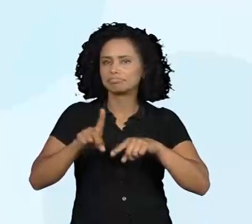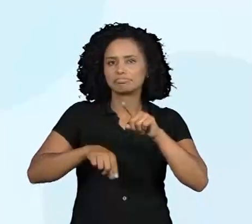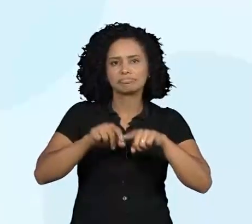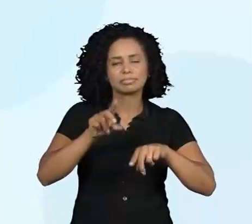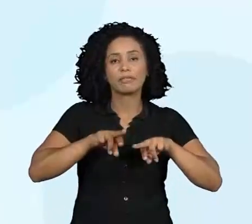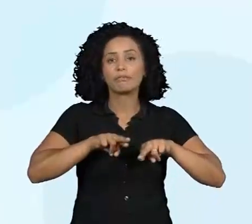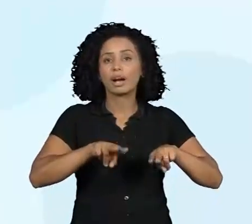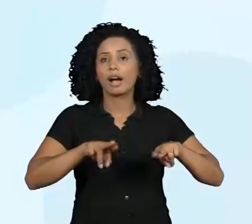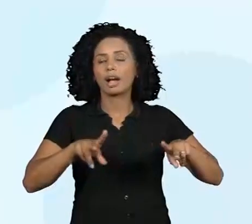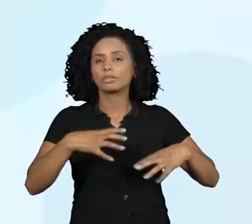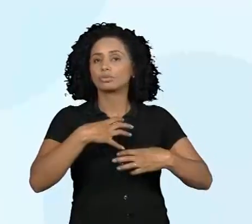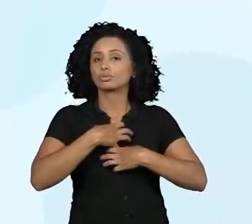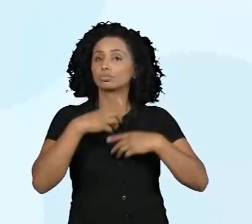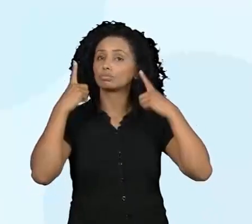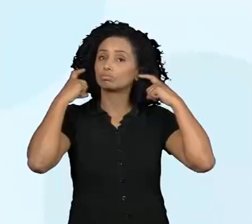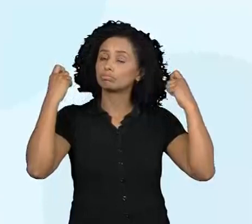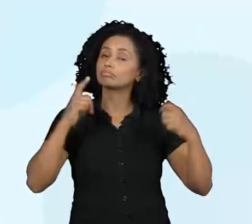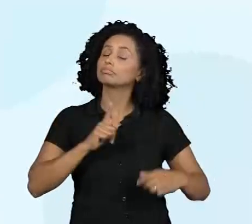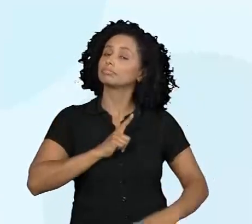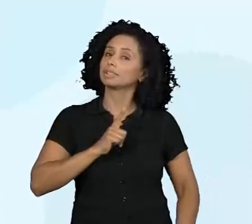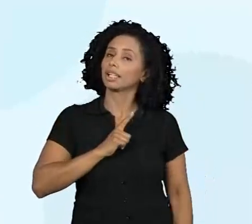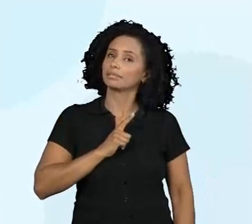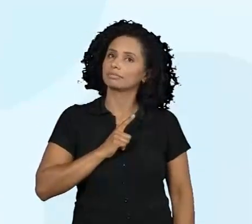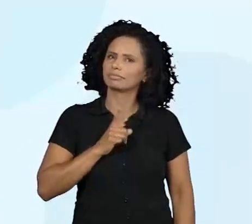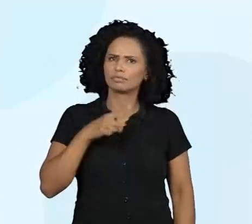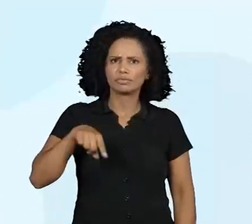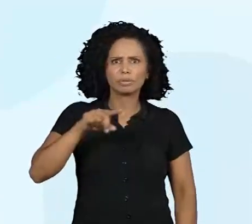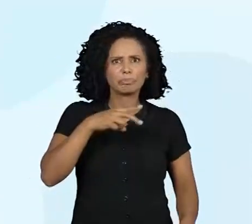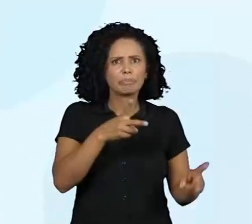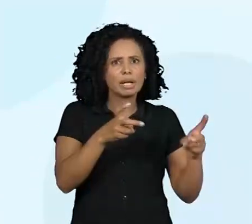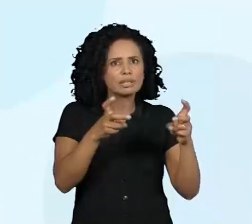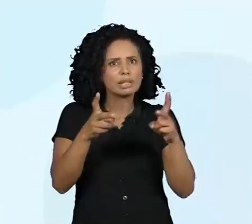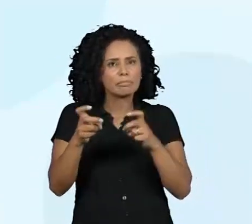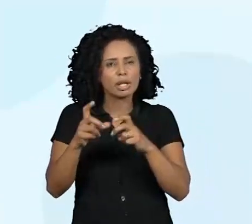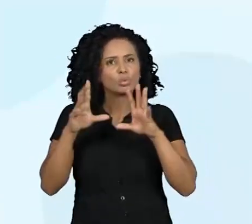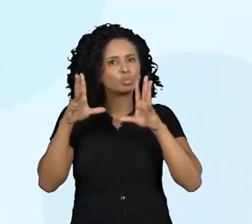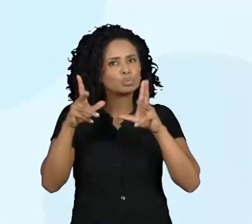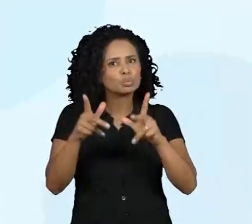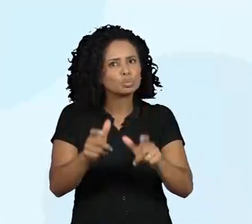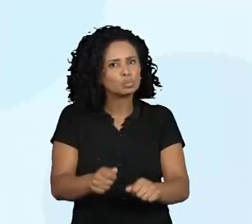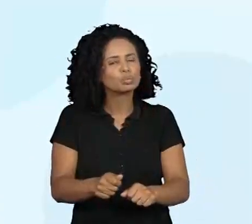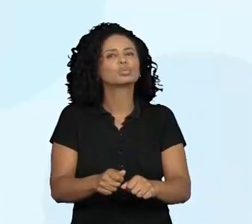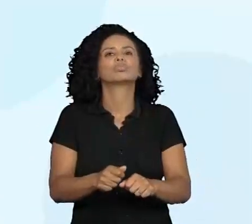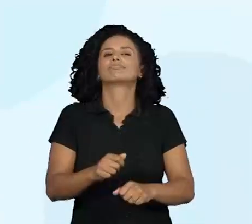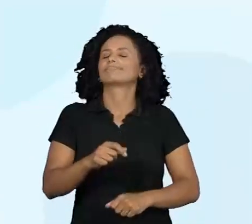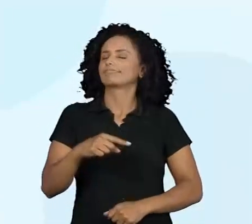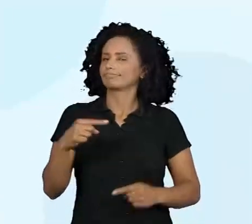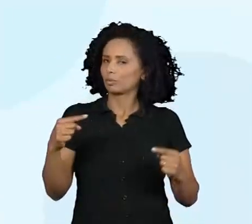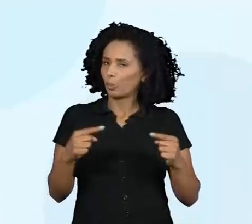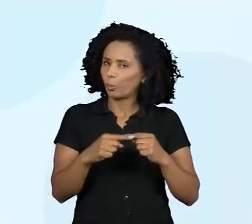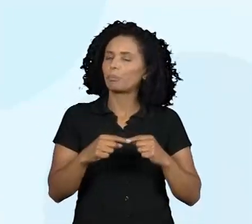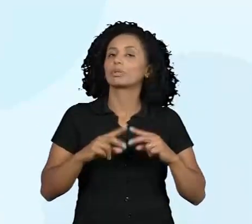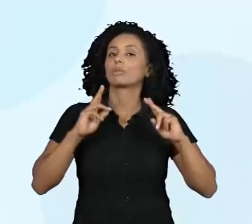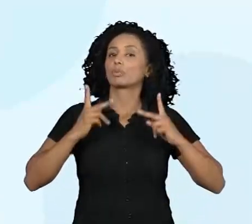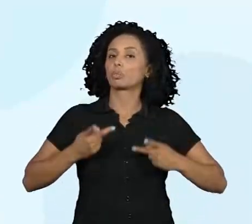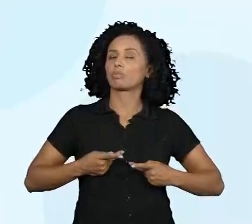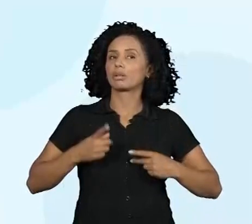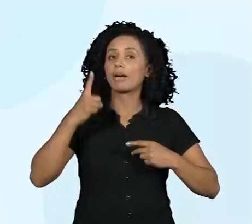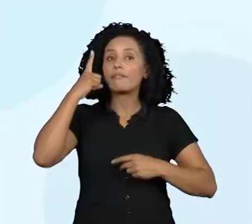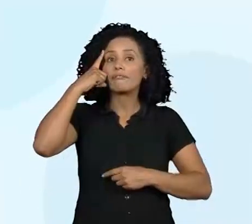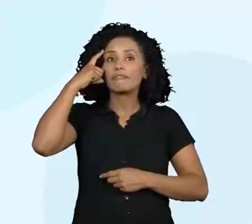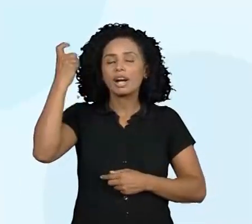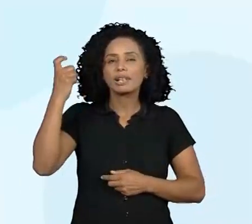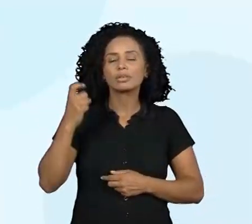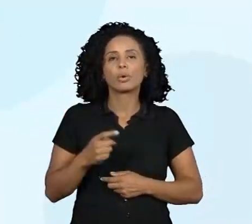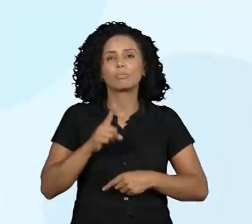é? Como nós já dissemos. E foi Olha. observando todas essas coisas que o ser humano criou aí o que?